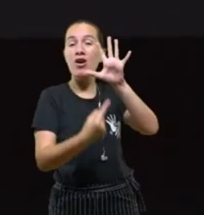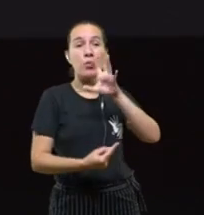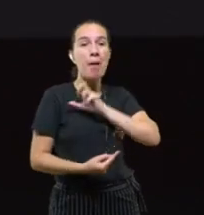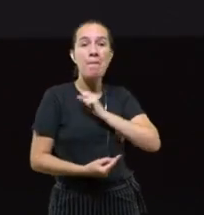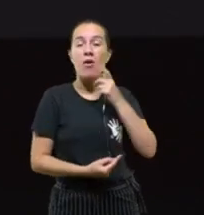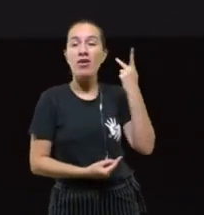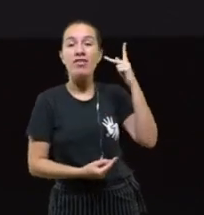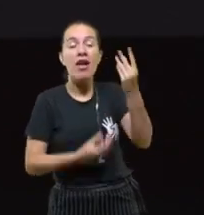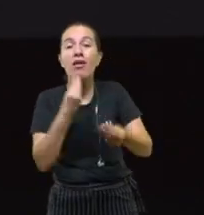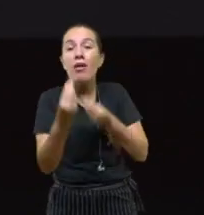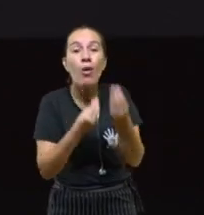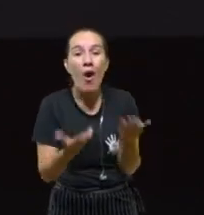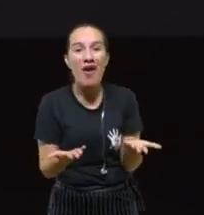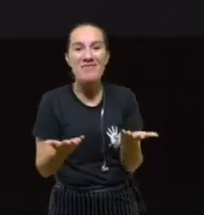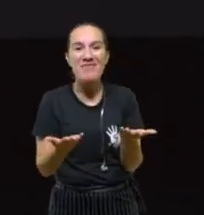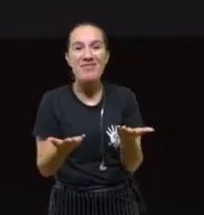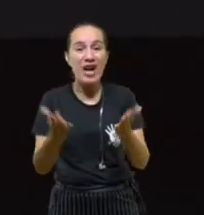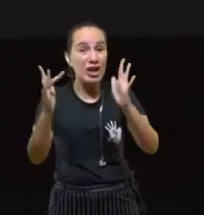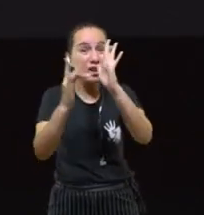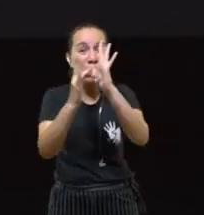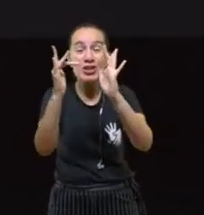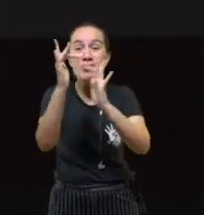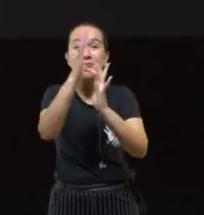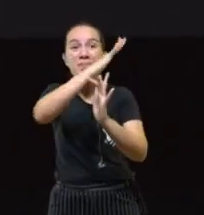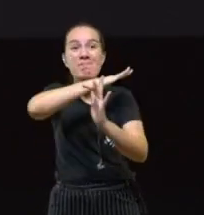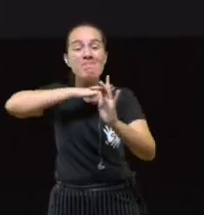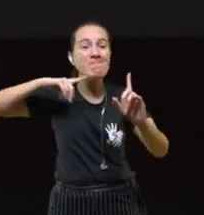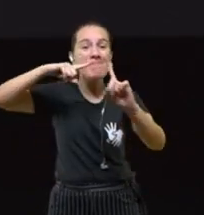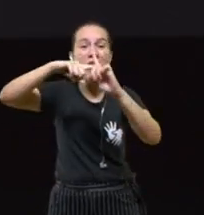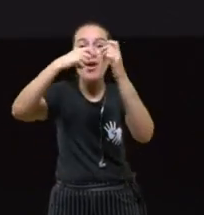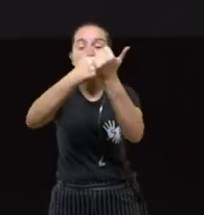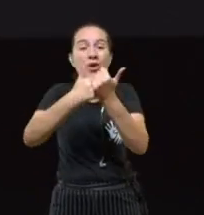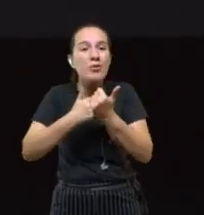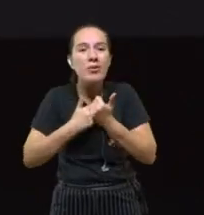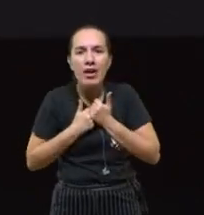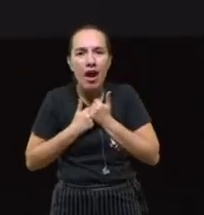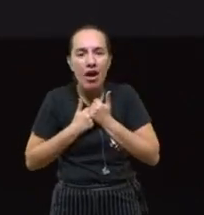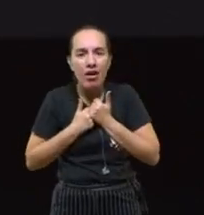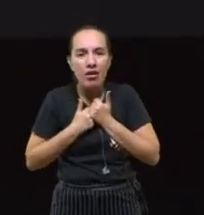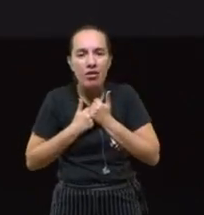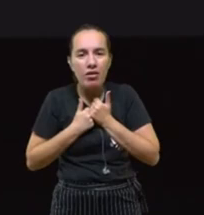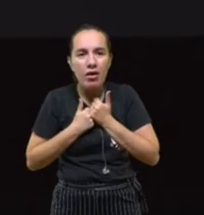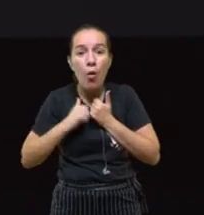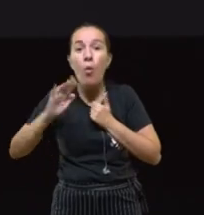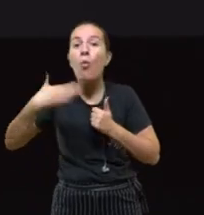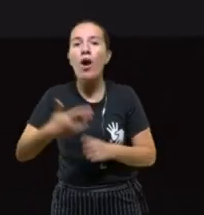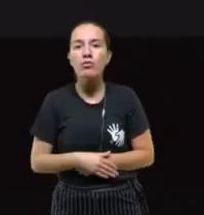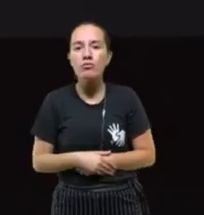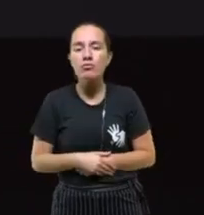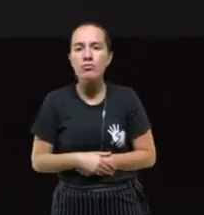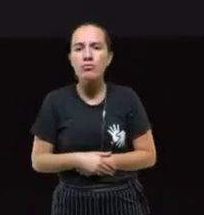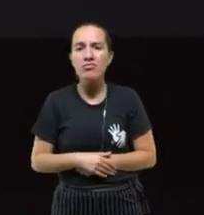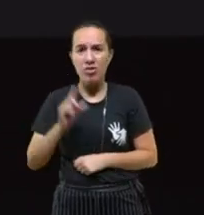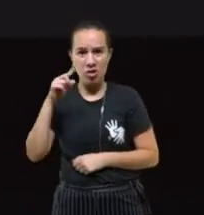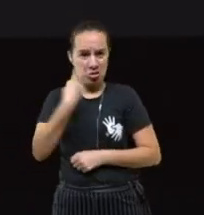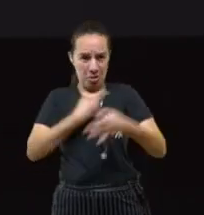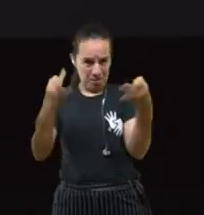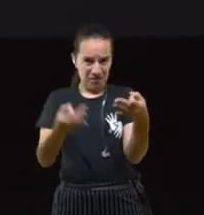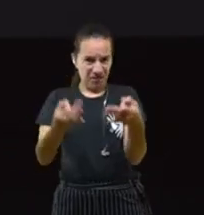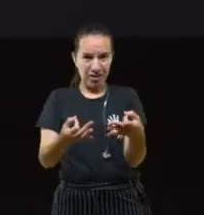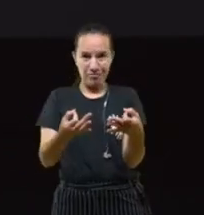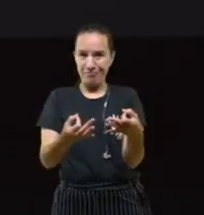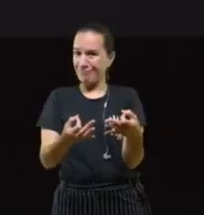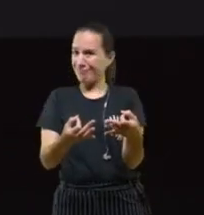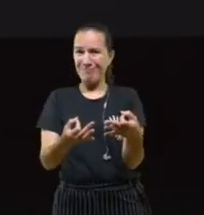Cristo morreu em nosso favor quando ainda éramos